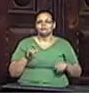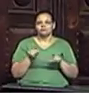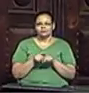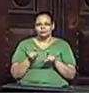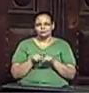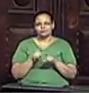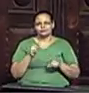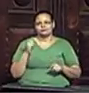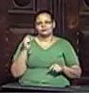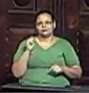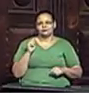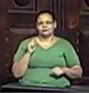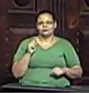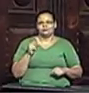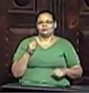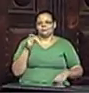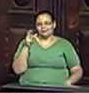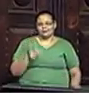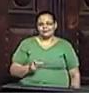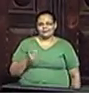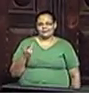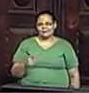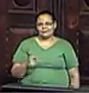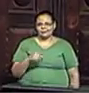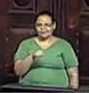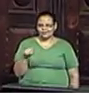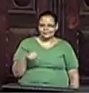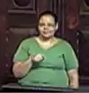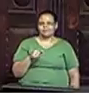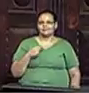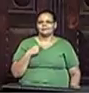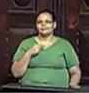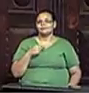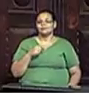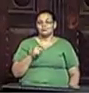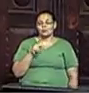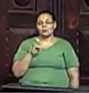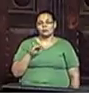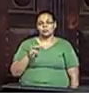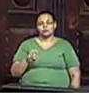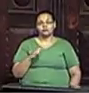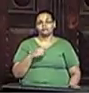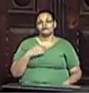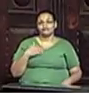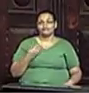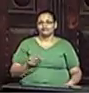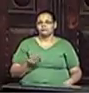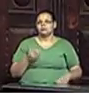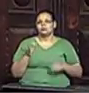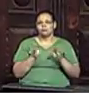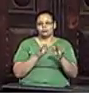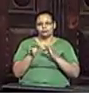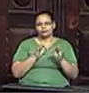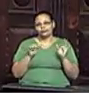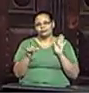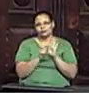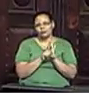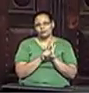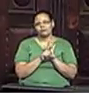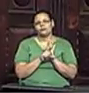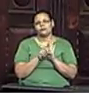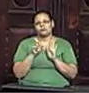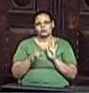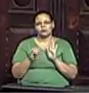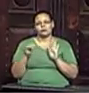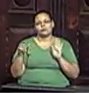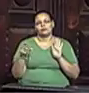digam respeito à integridade dos pacientes acolhidos. Por isso que, num desdobramento desse projeto de lei, se ele se tornar uma